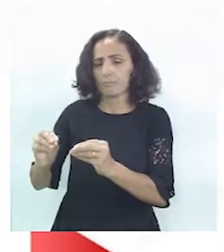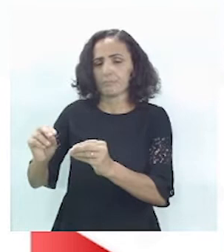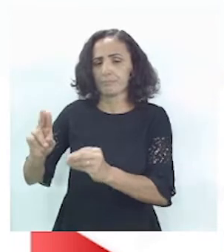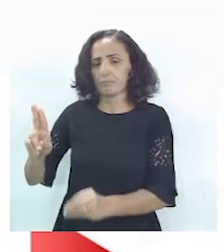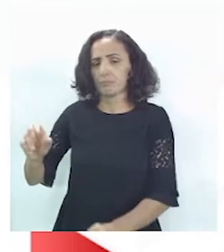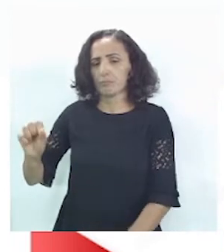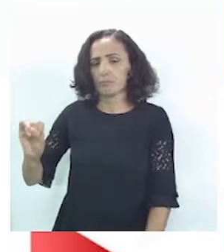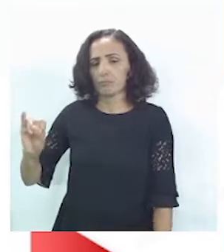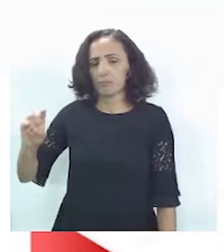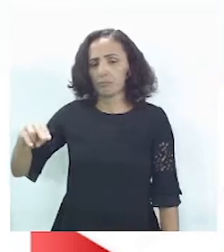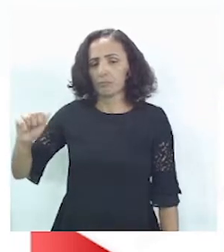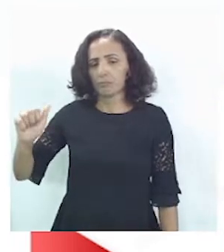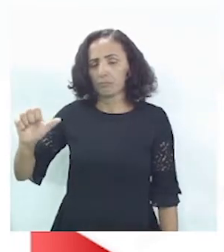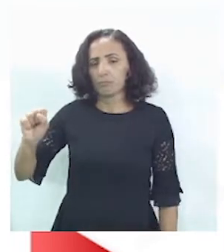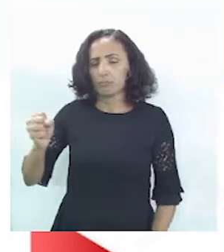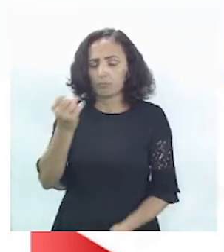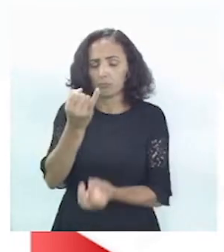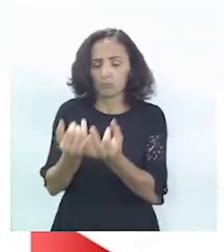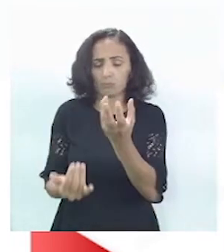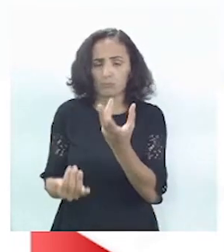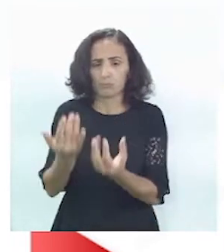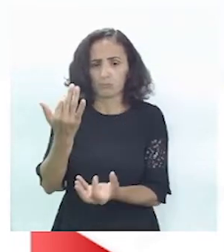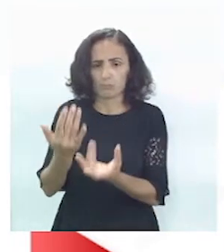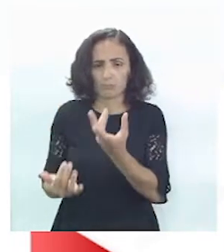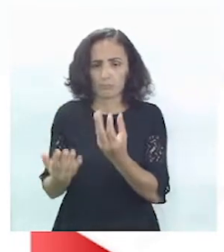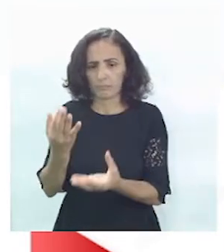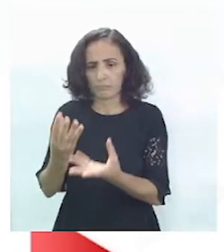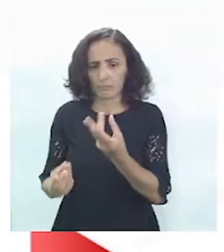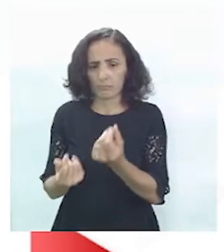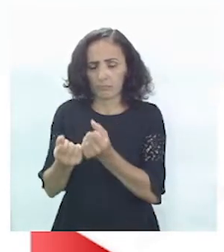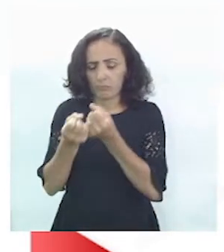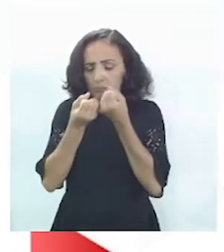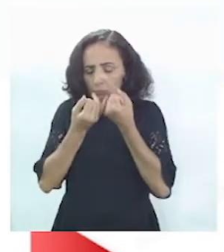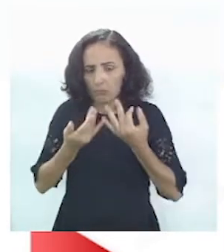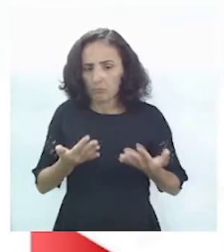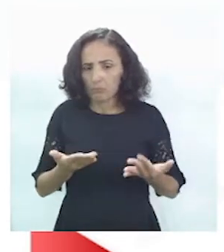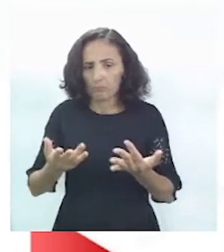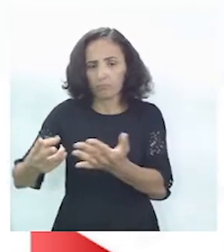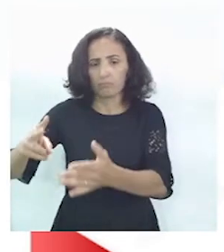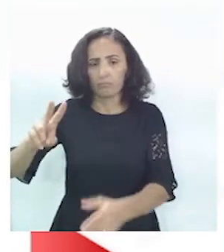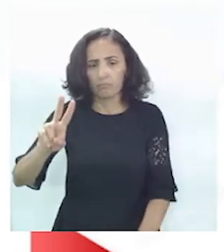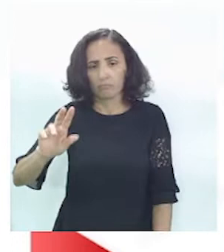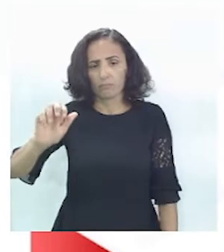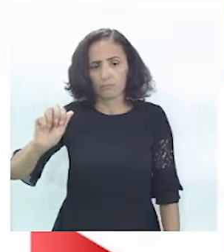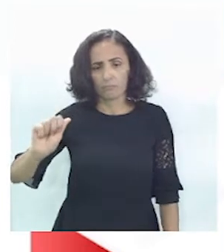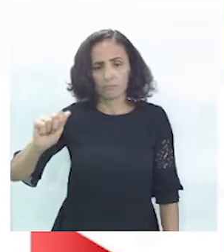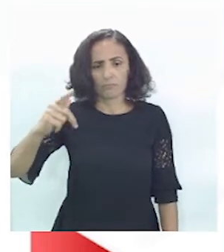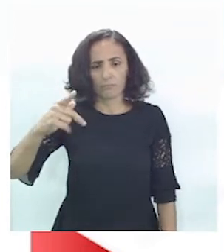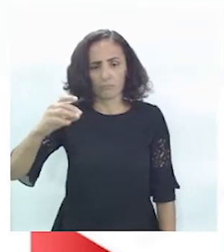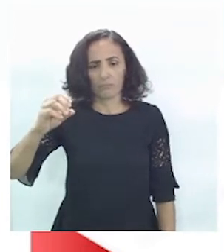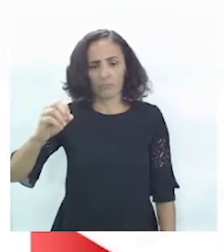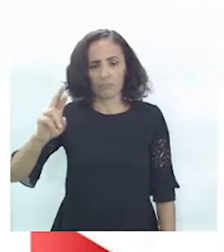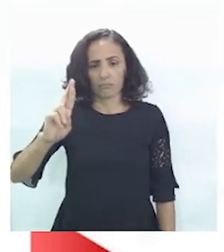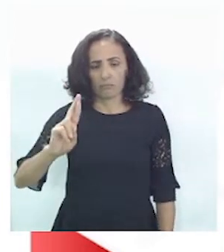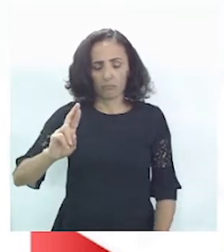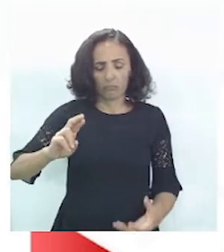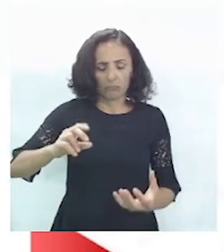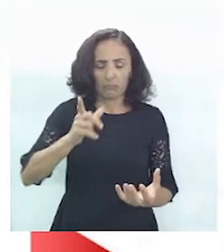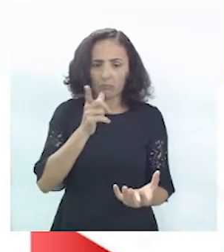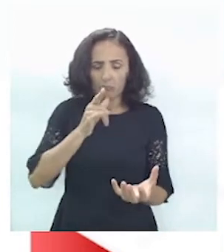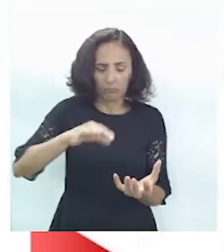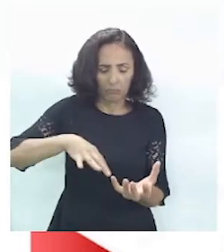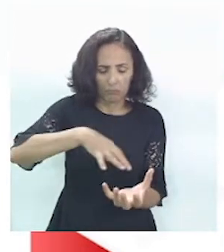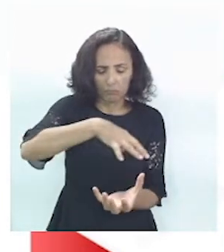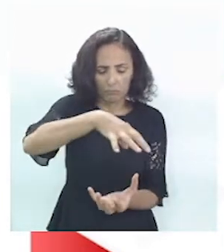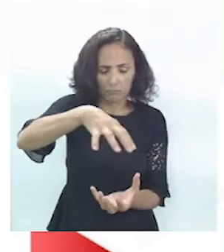será queimado na caldeira. Essa vai gerar ali vapor a partir da água que vai circular por uma